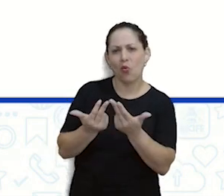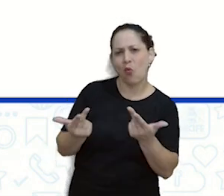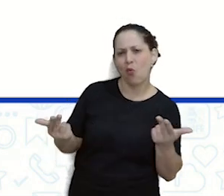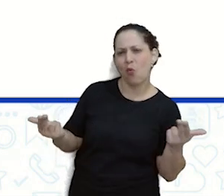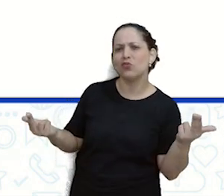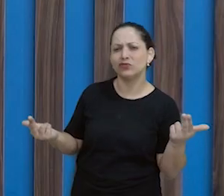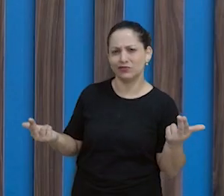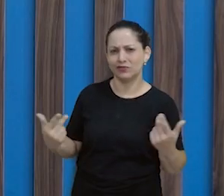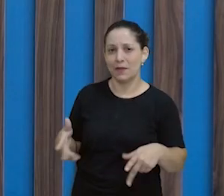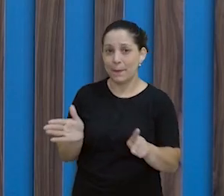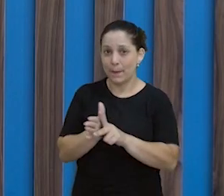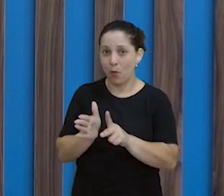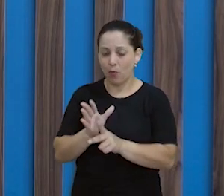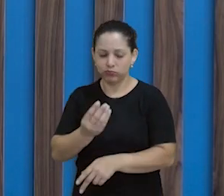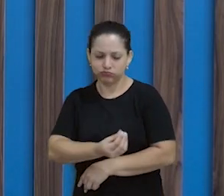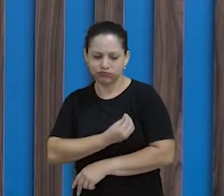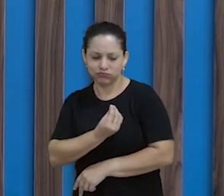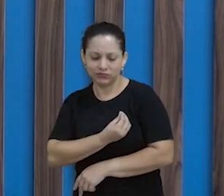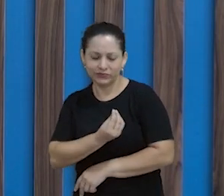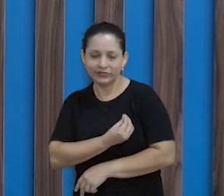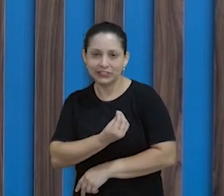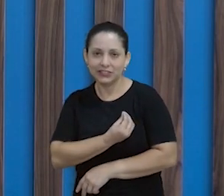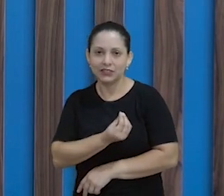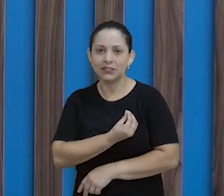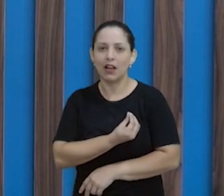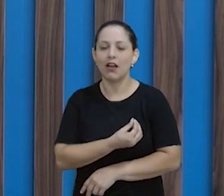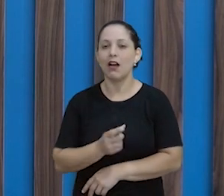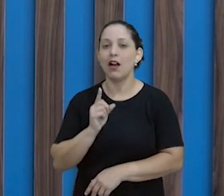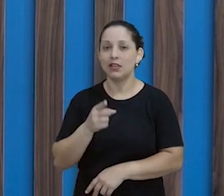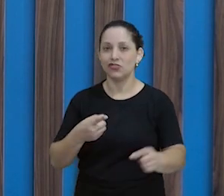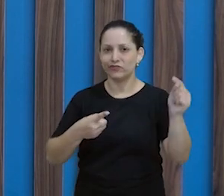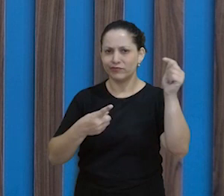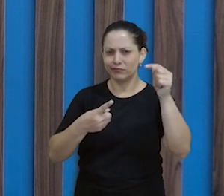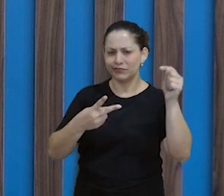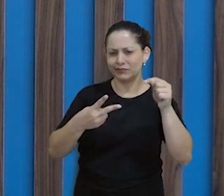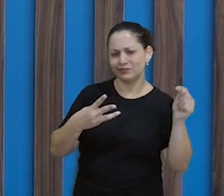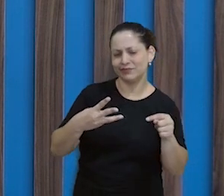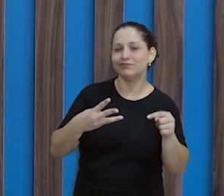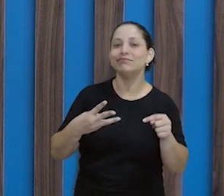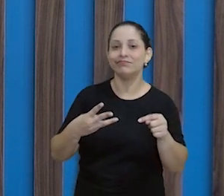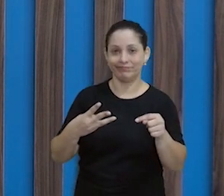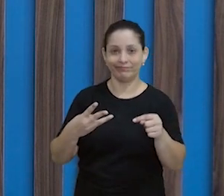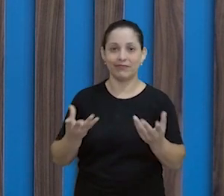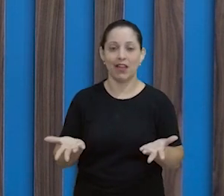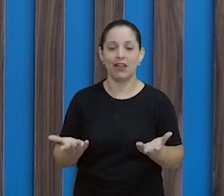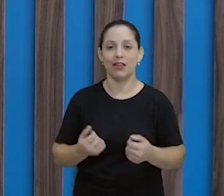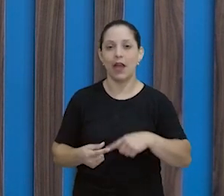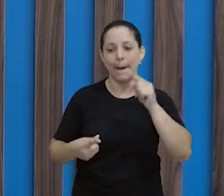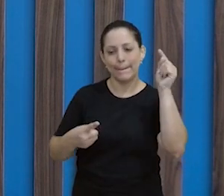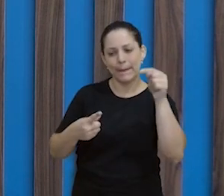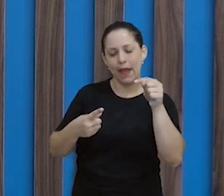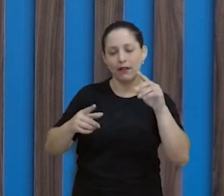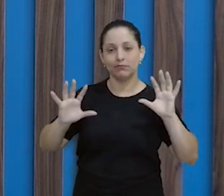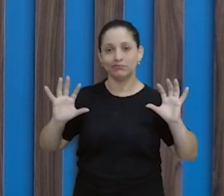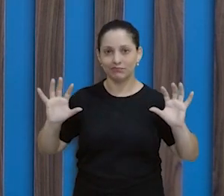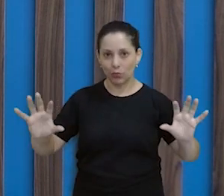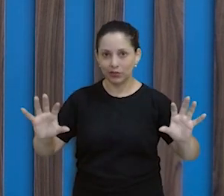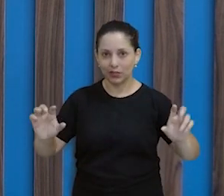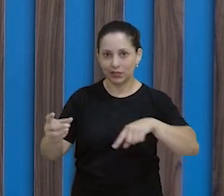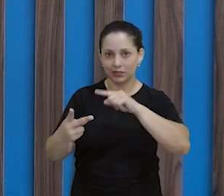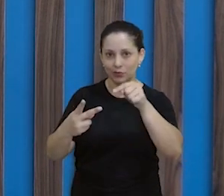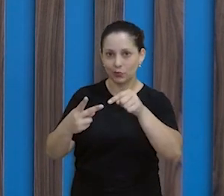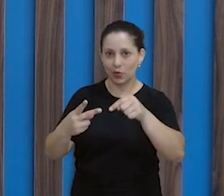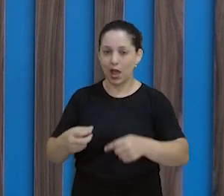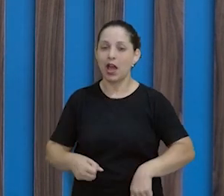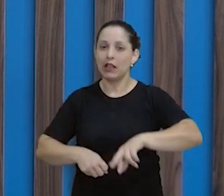fazem parte do nosso dia a dia, na maioria das vezes, vêm desses 3 tipos de ligação. Então, ou eles são uma ligação iônica, ou a